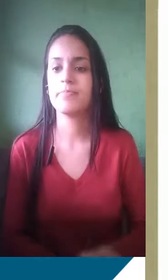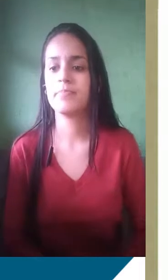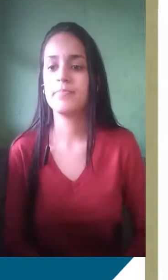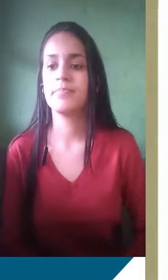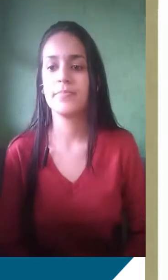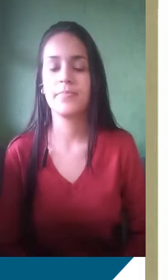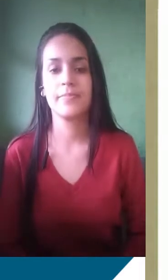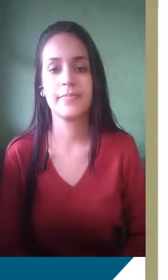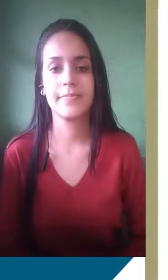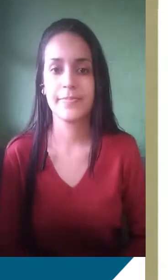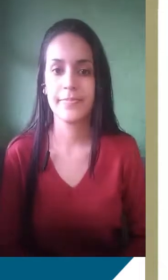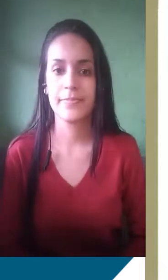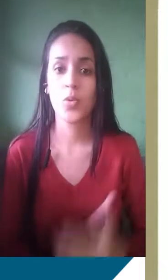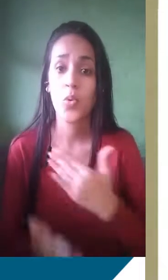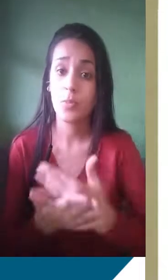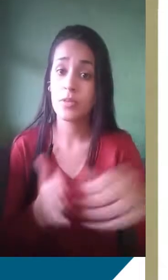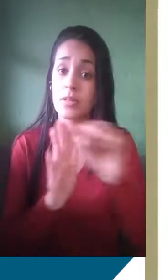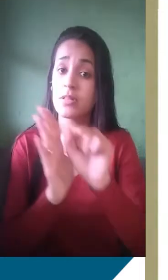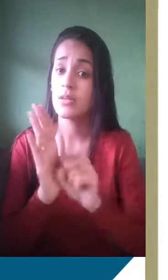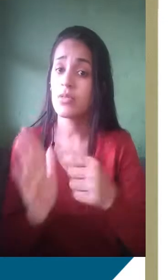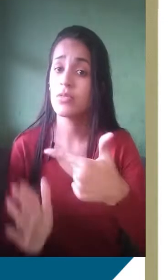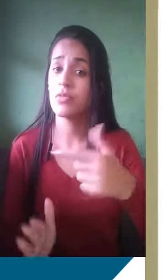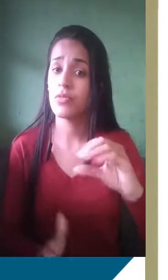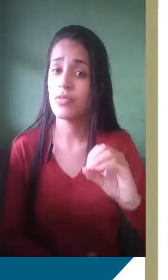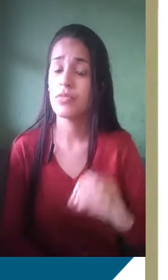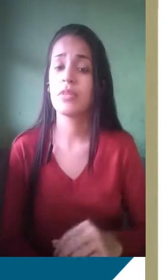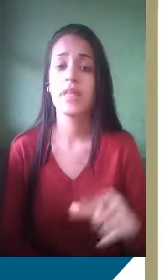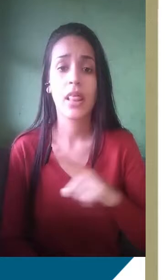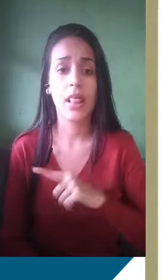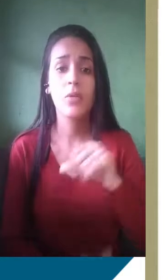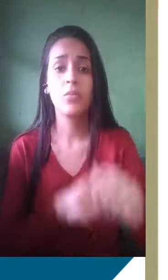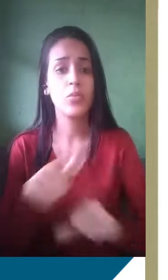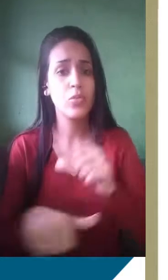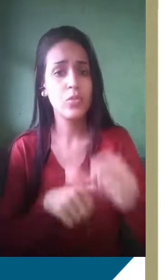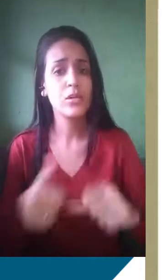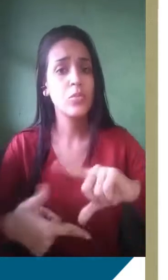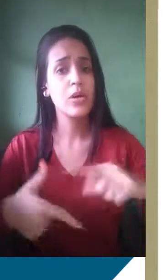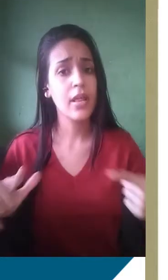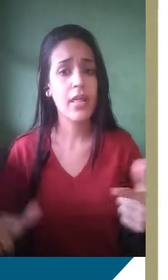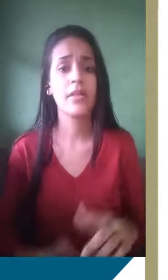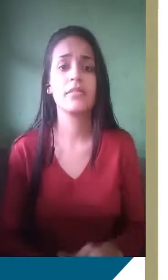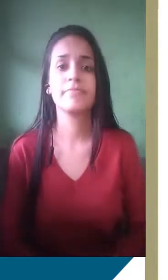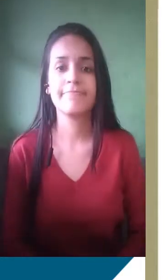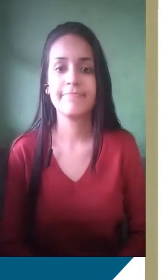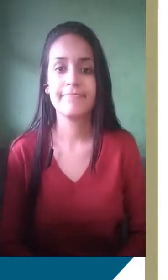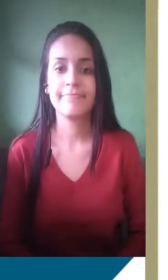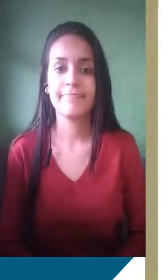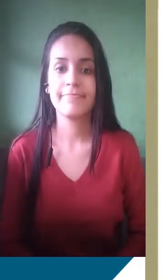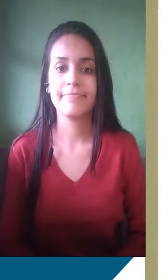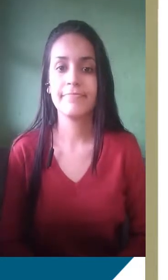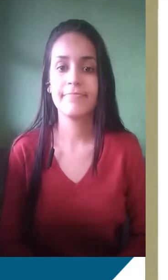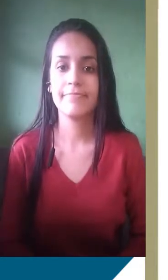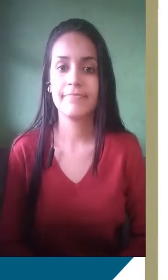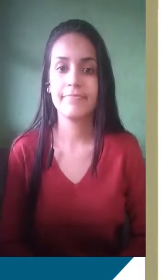As 2 décadas iniciais do século XX foram marcadas pelas transformações modernizadoras nas